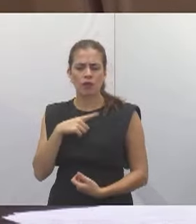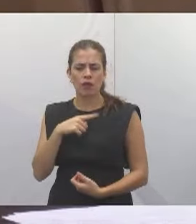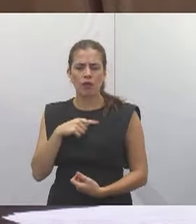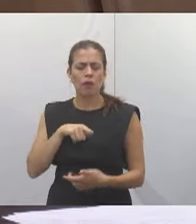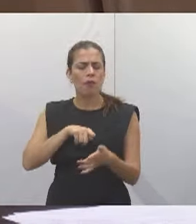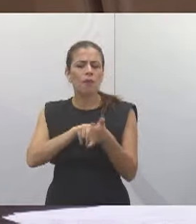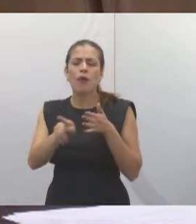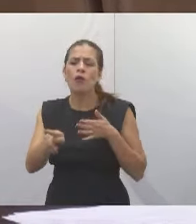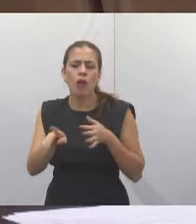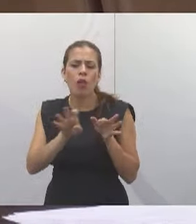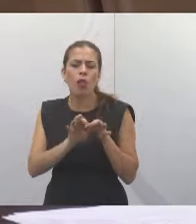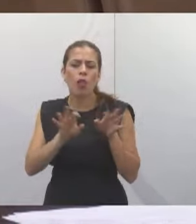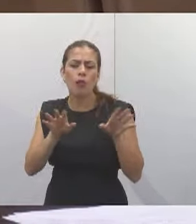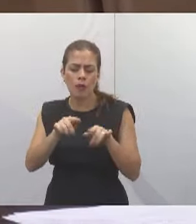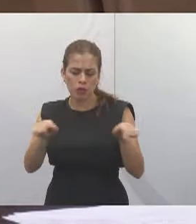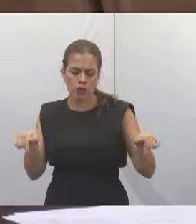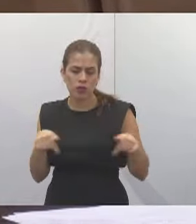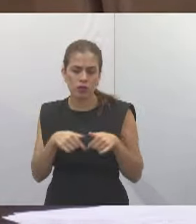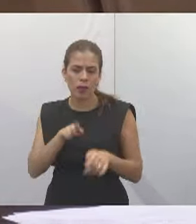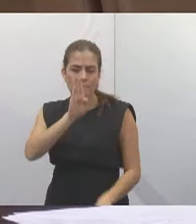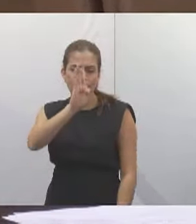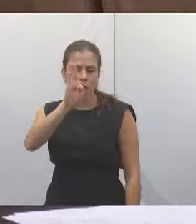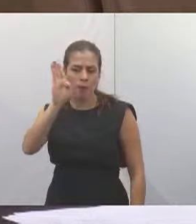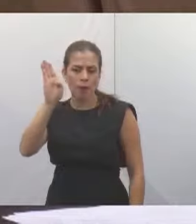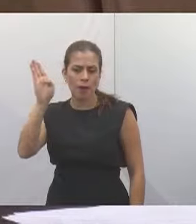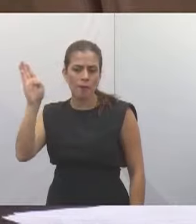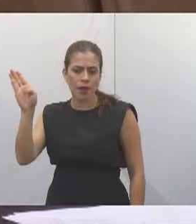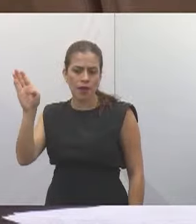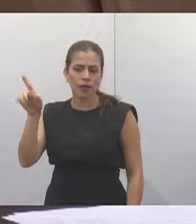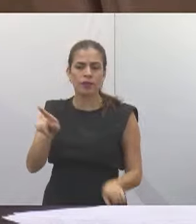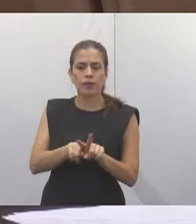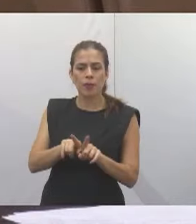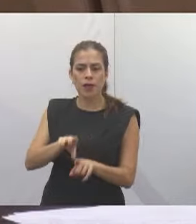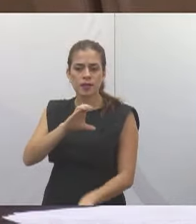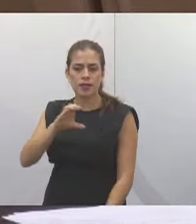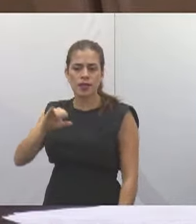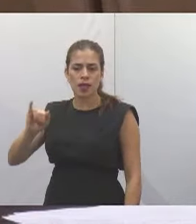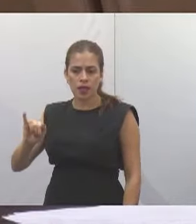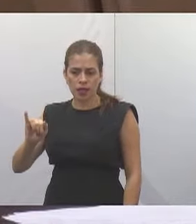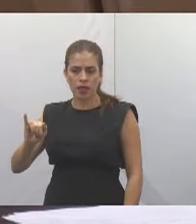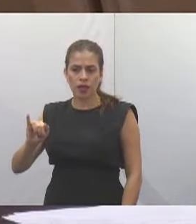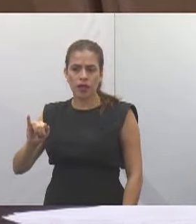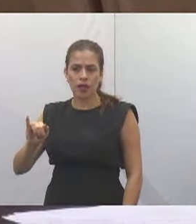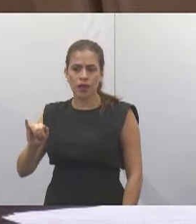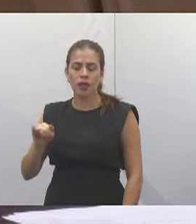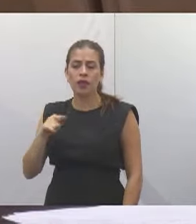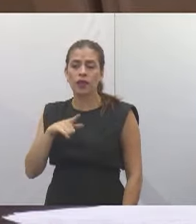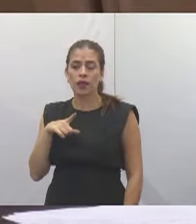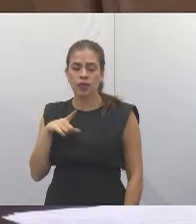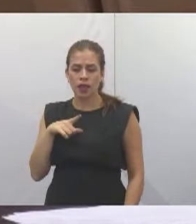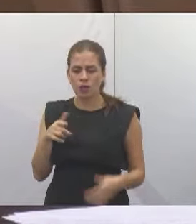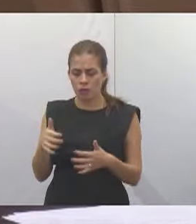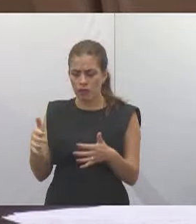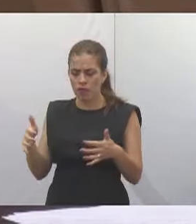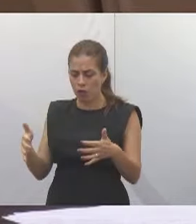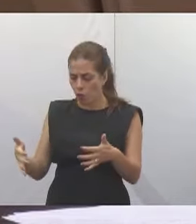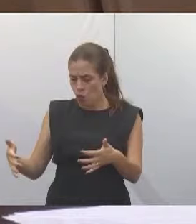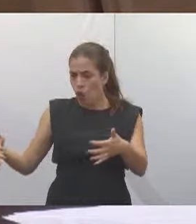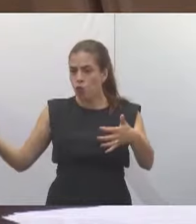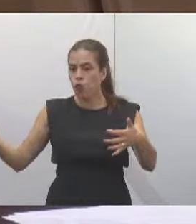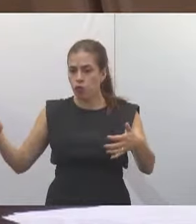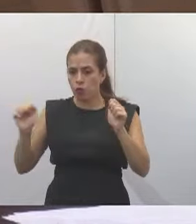da liberação do espaço, de onde era a biblioteca, onde era o CCI, que eles têm essa sala vaga lá, onde era uma sala maior, que